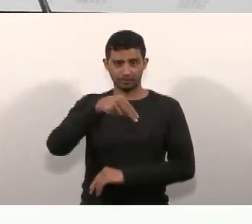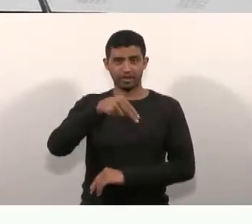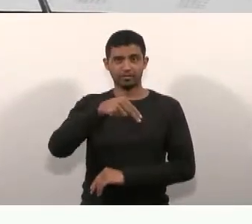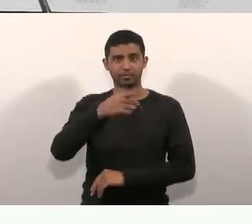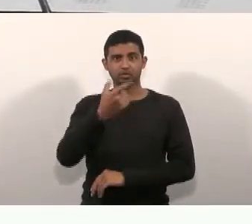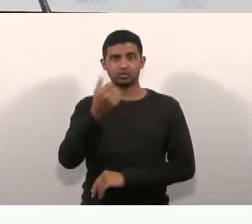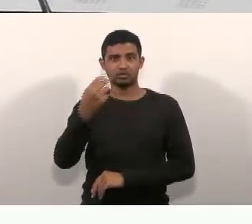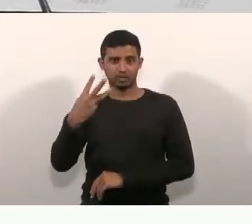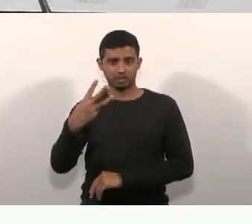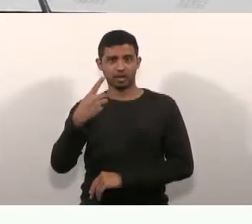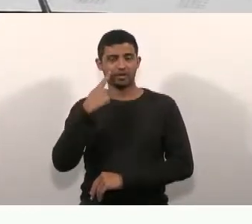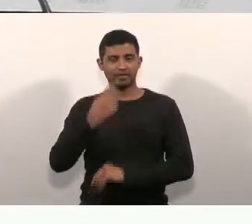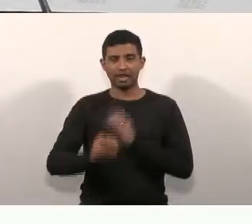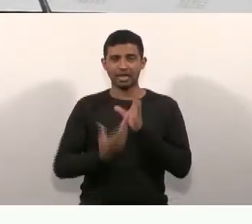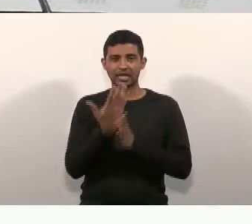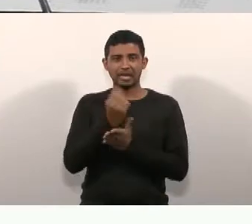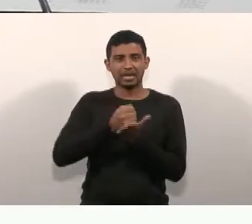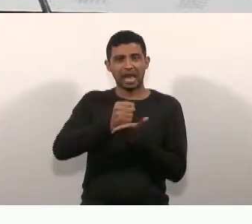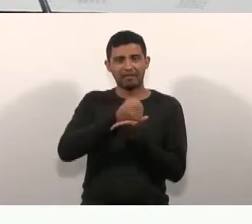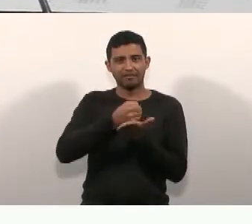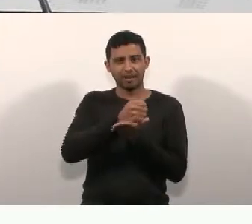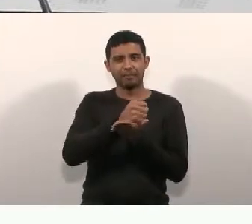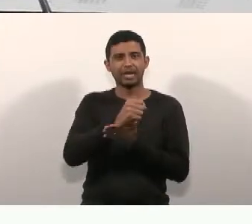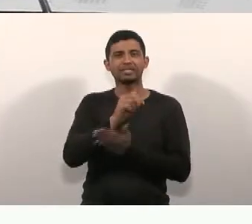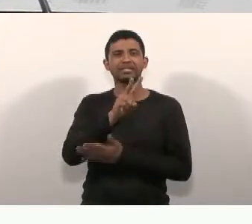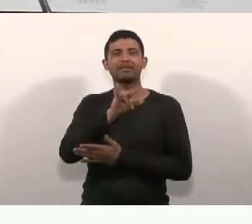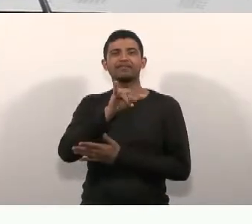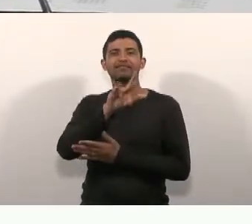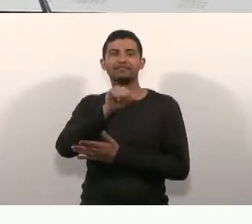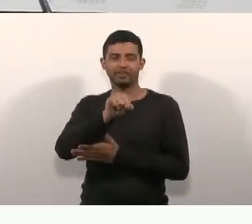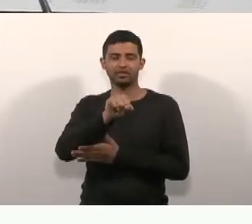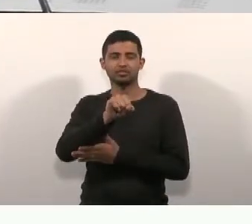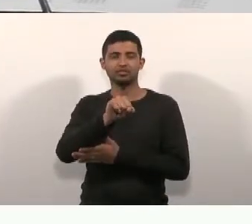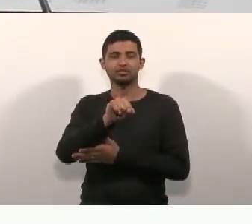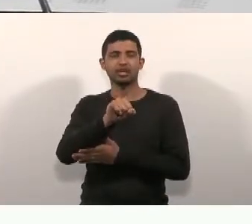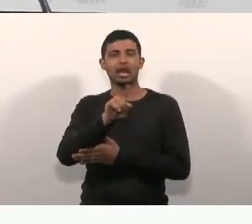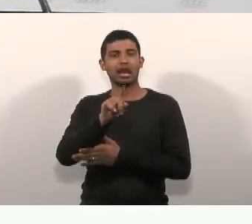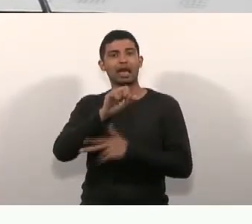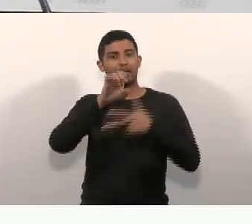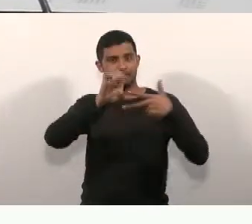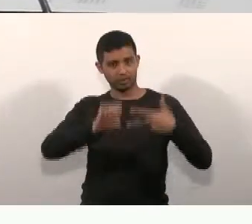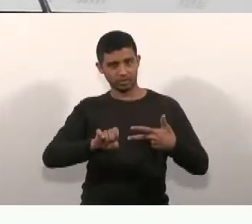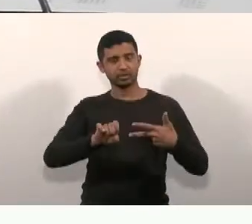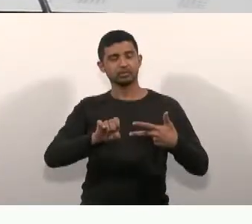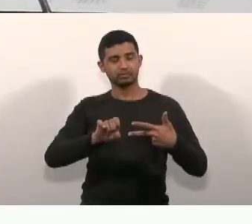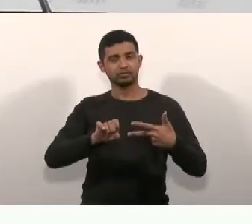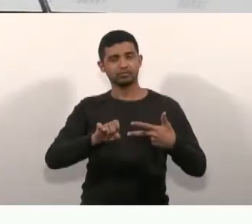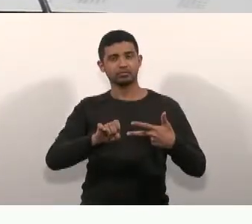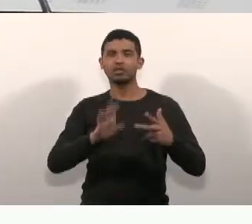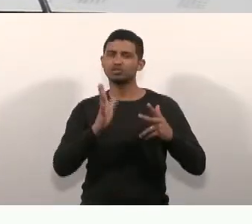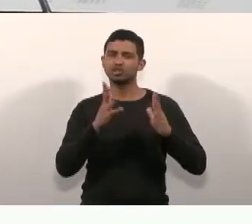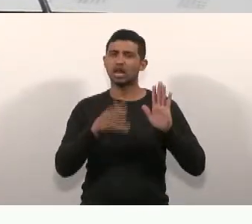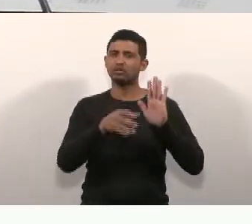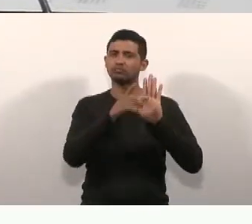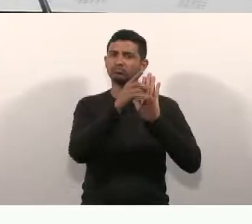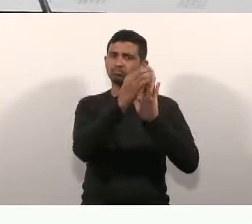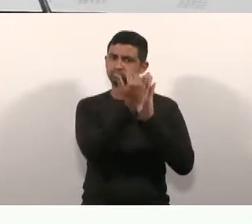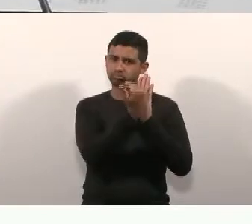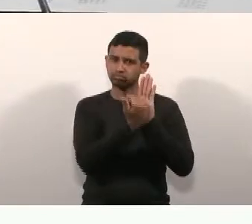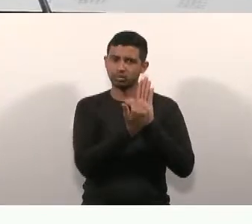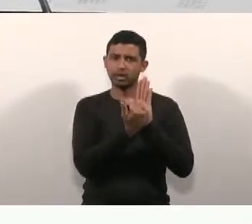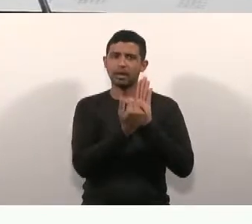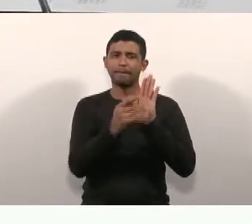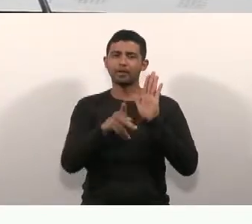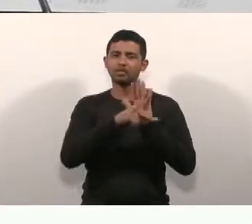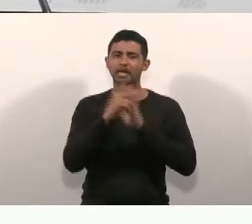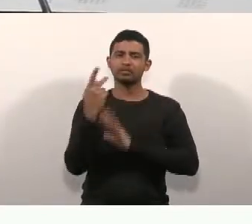dispor sobre a criação das farmácias vivas pelo Poder Executivo na forma que menciona. Esse é o projeto do Márcio